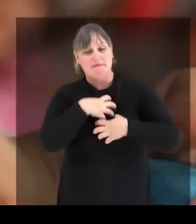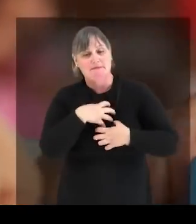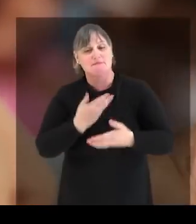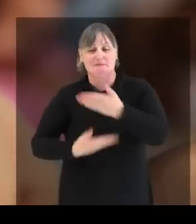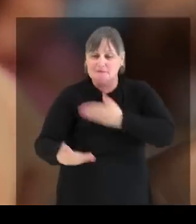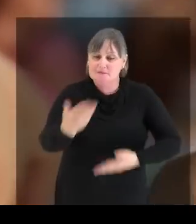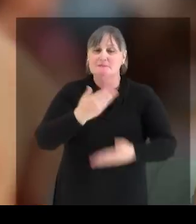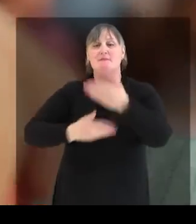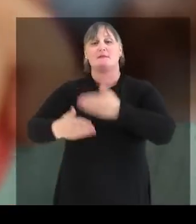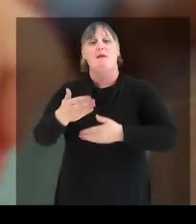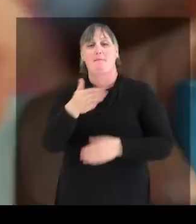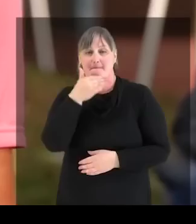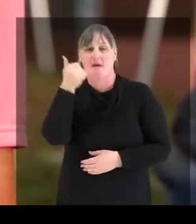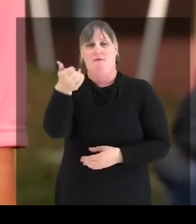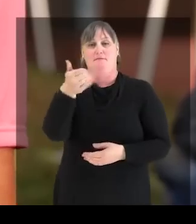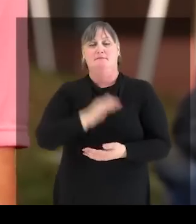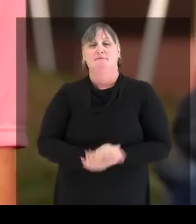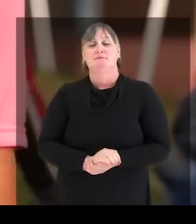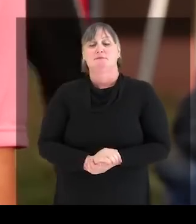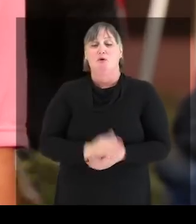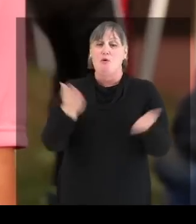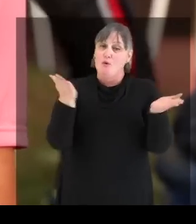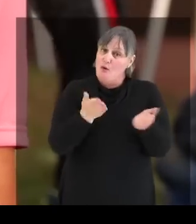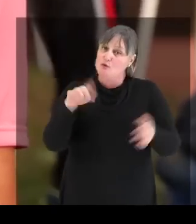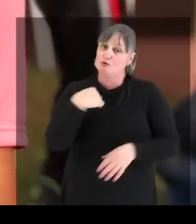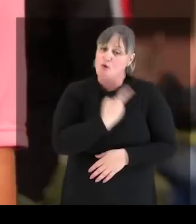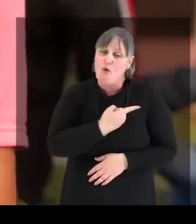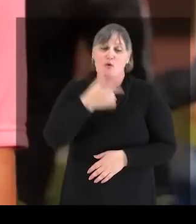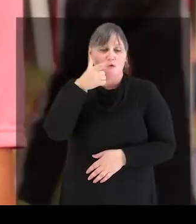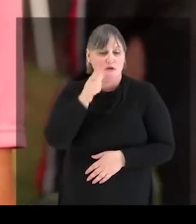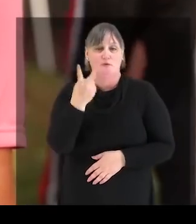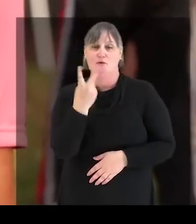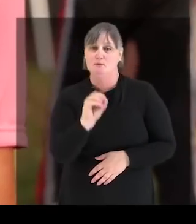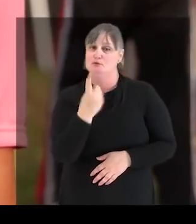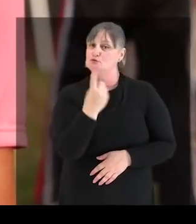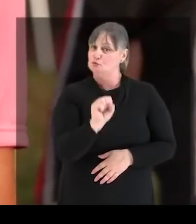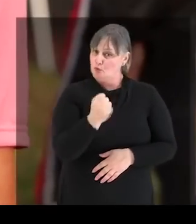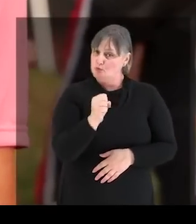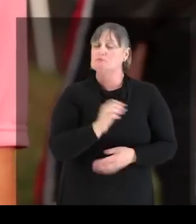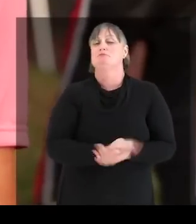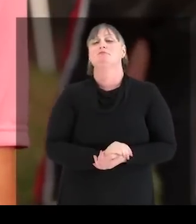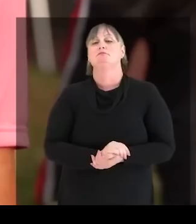e envolvimento, tende a crescer cada vez mais. Então nós conseguimos hoje, 2018,